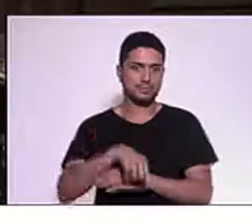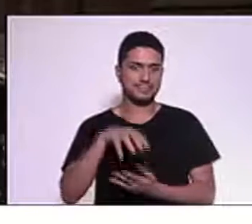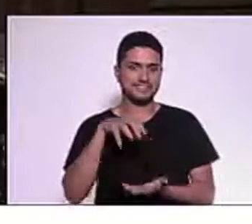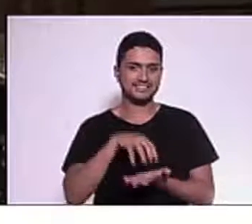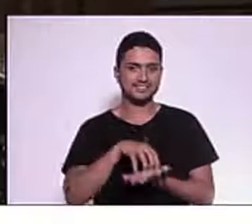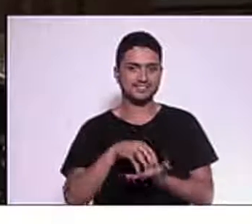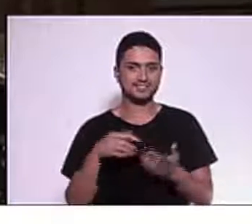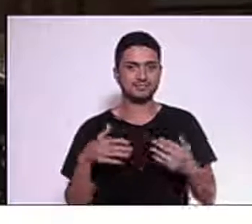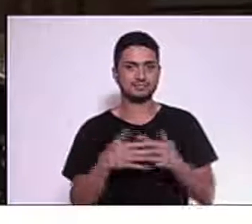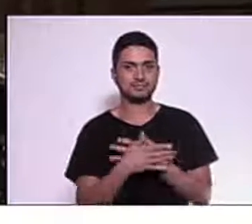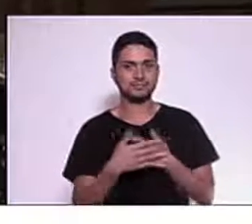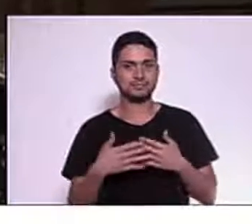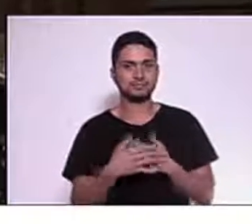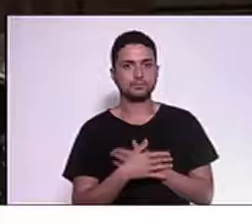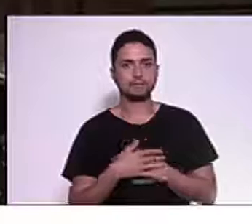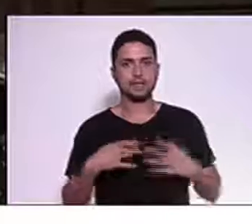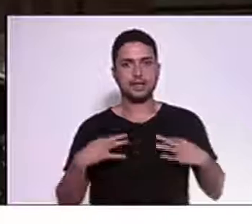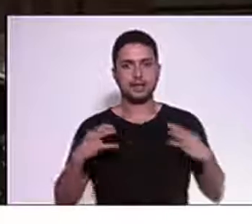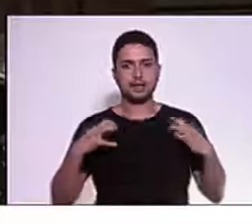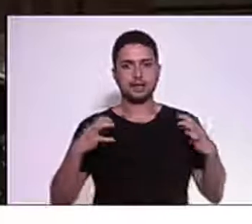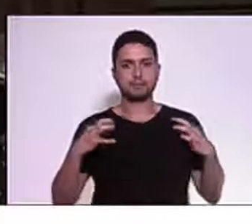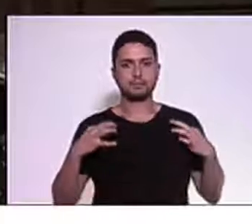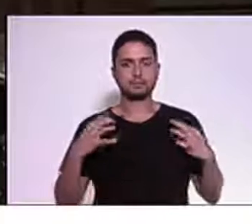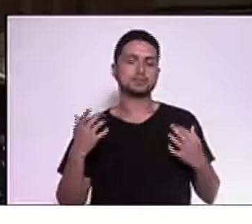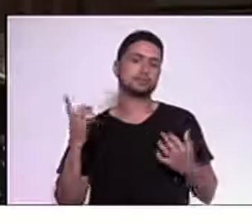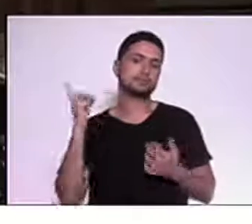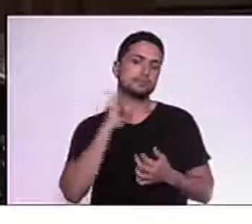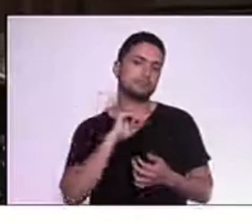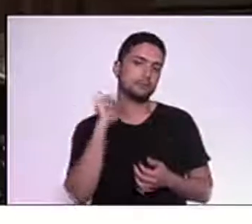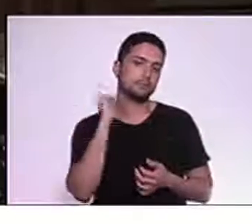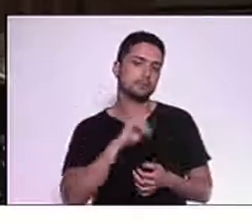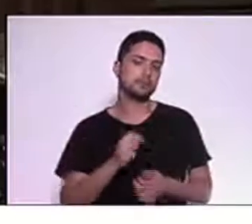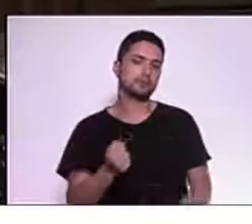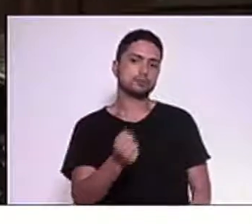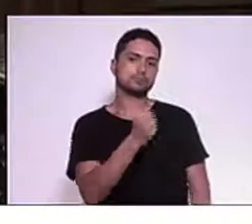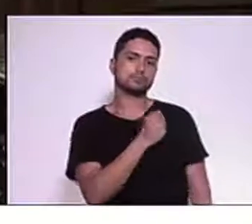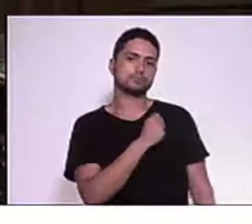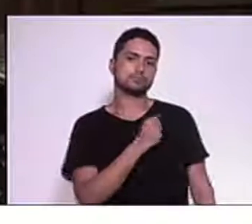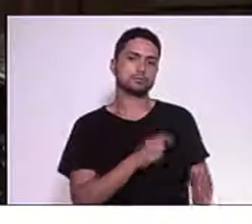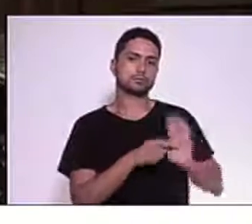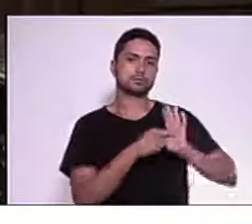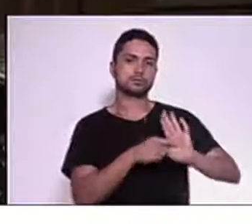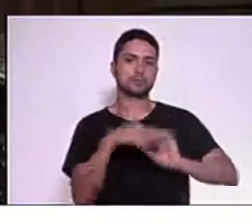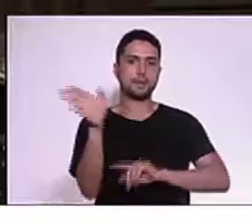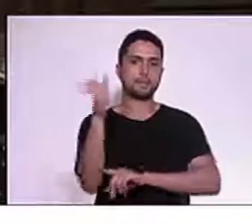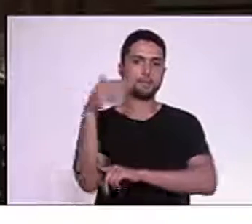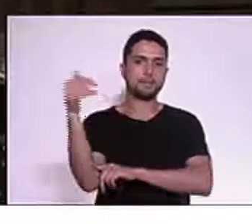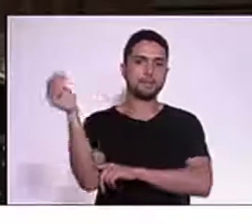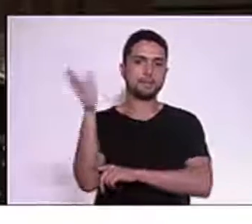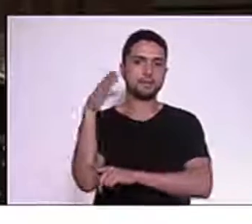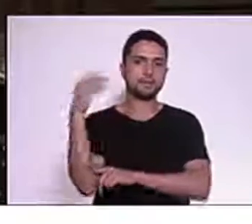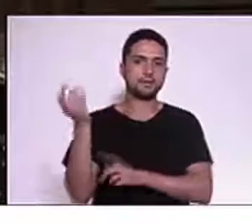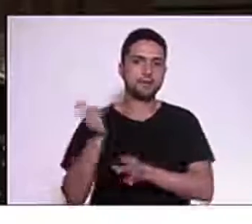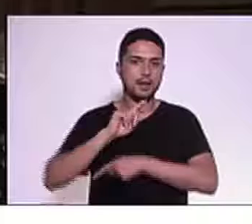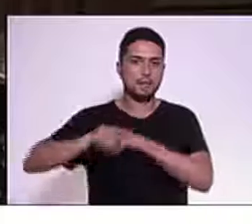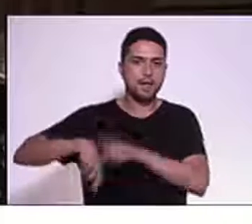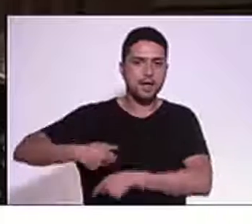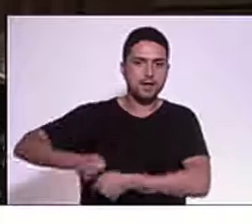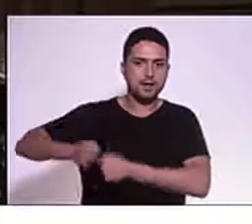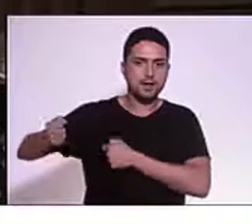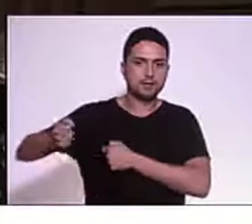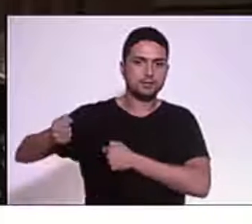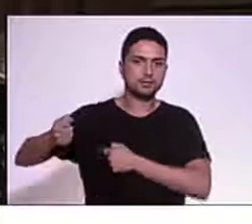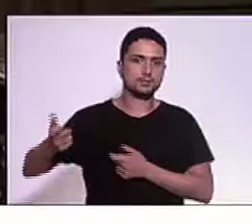da cidade com a camisa do Flamengo, empunhando suas bandeiras amarradas no